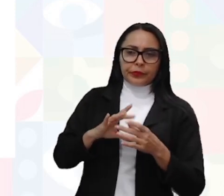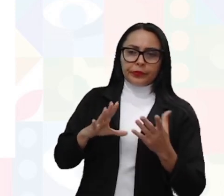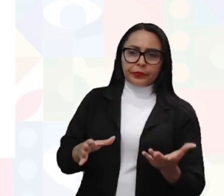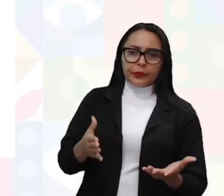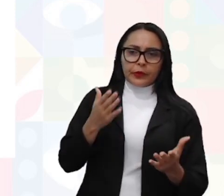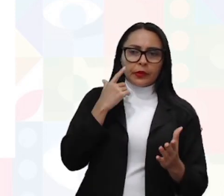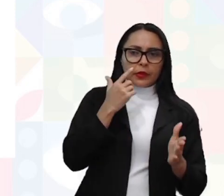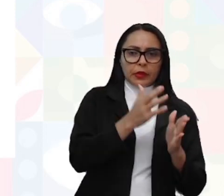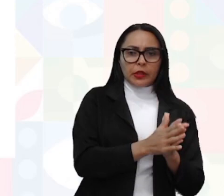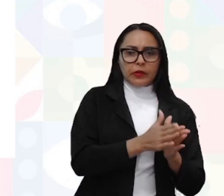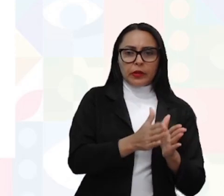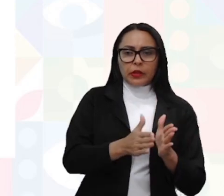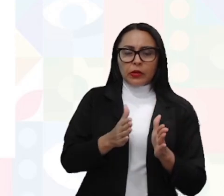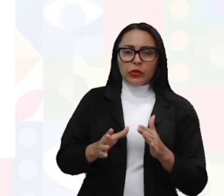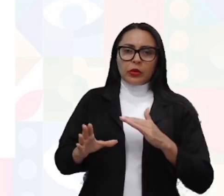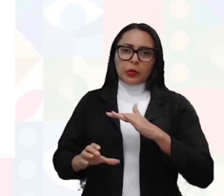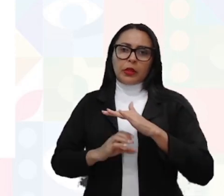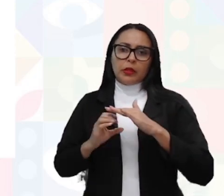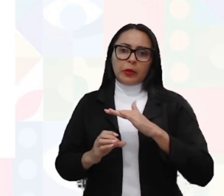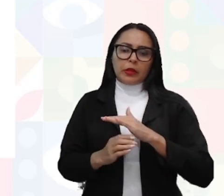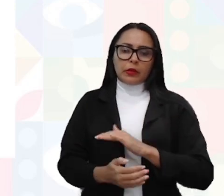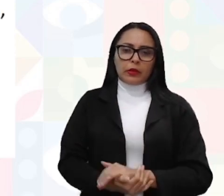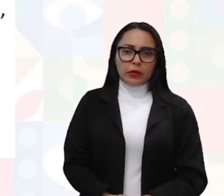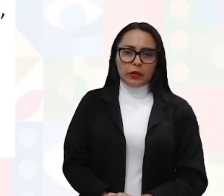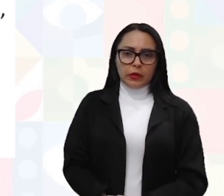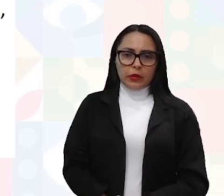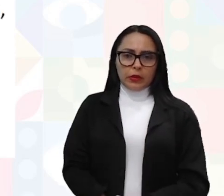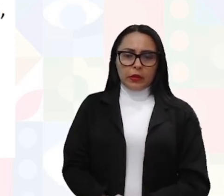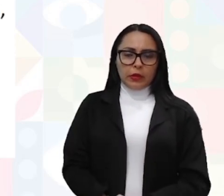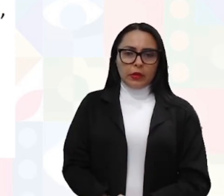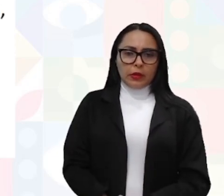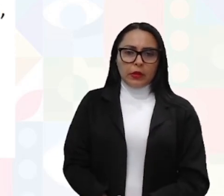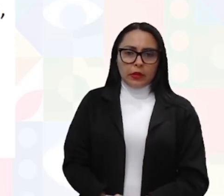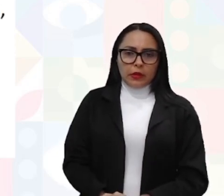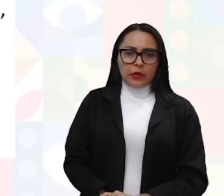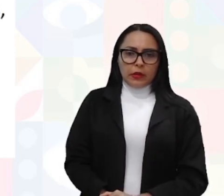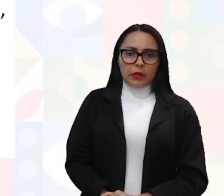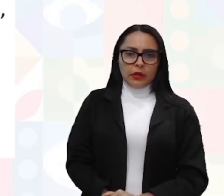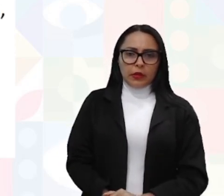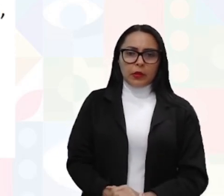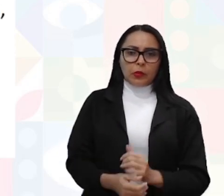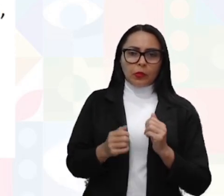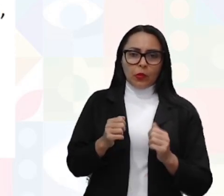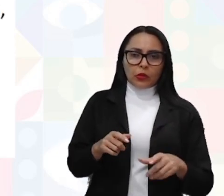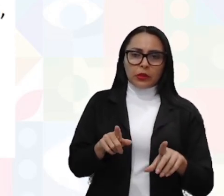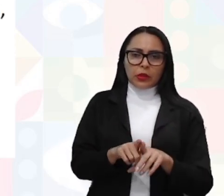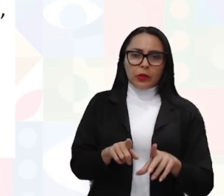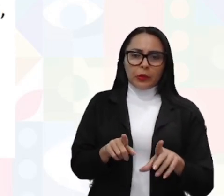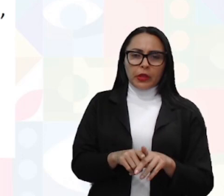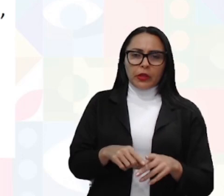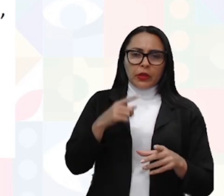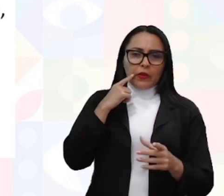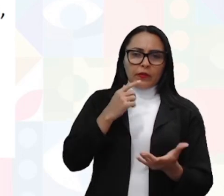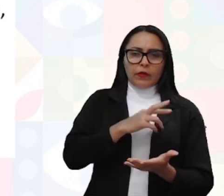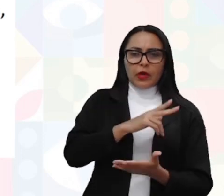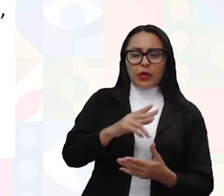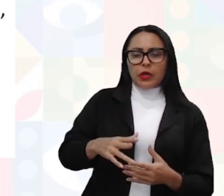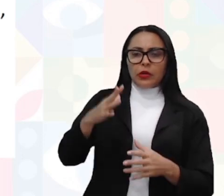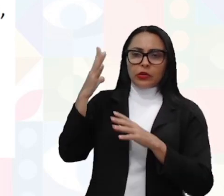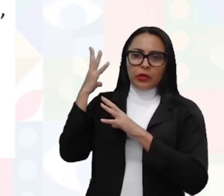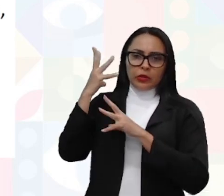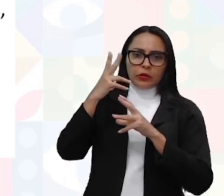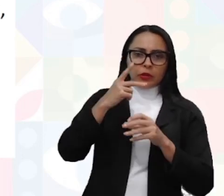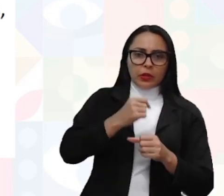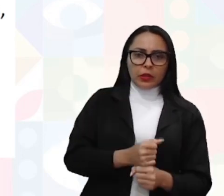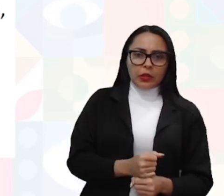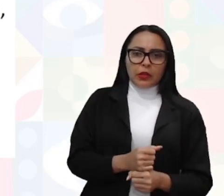permitindo a divisão dos riscos do empreendimento. Podemos destacar entre esses resultados obtidos de uma